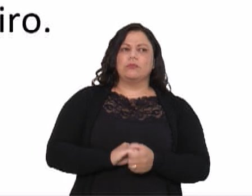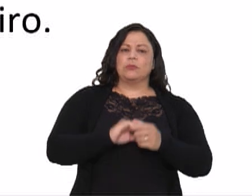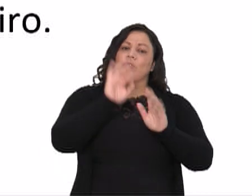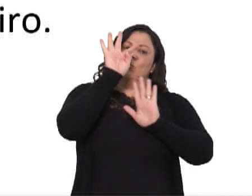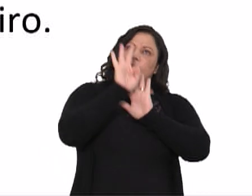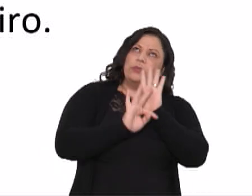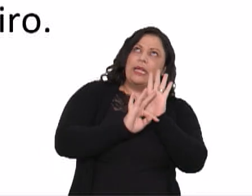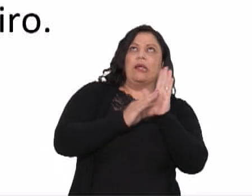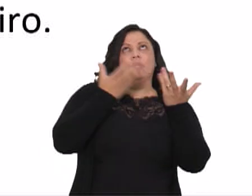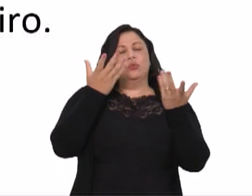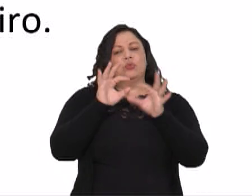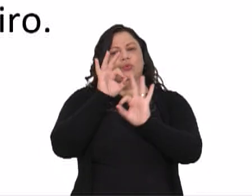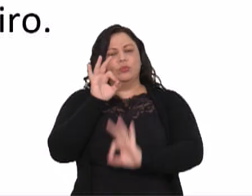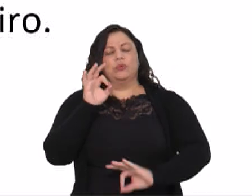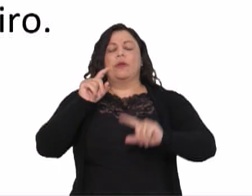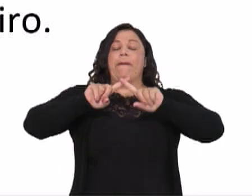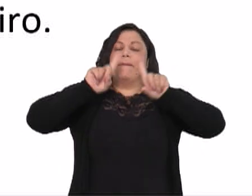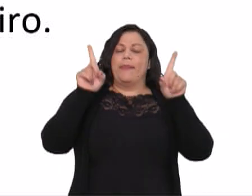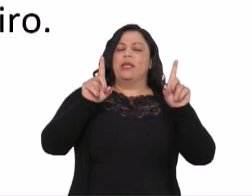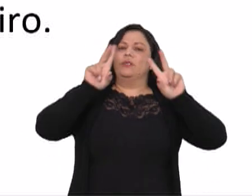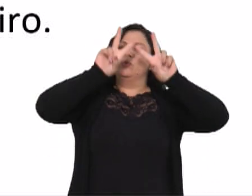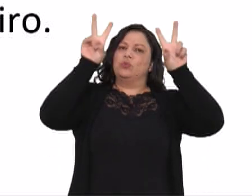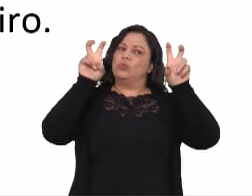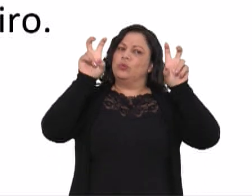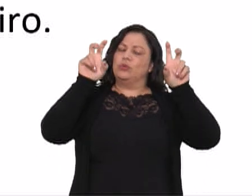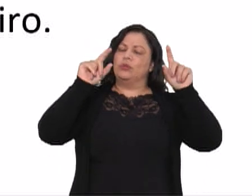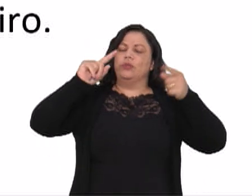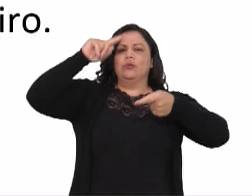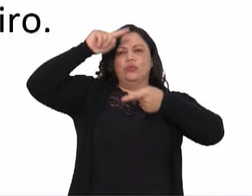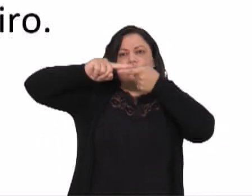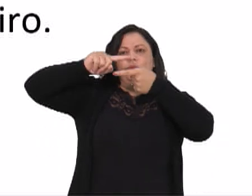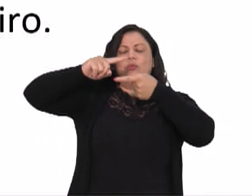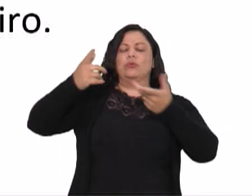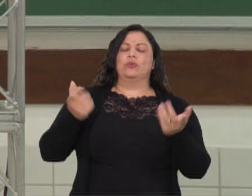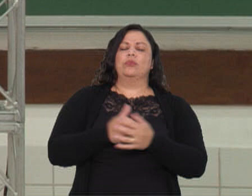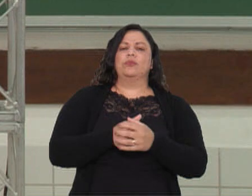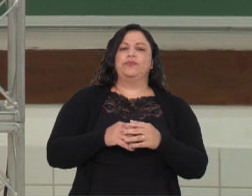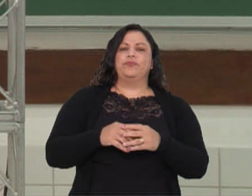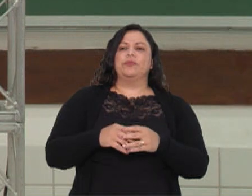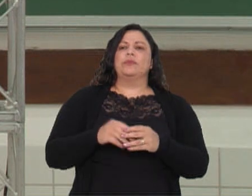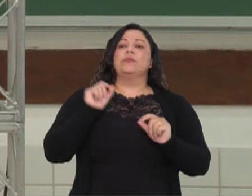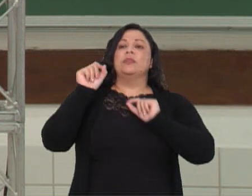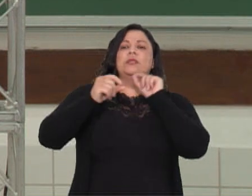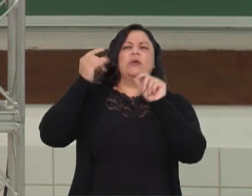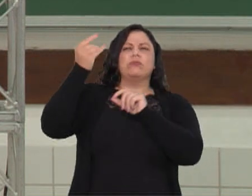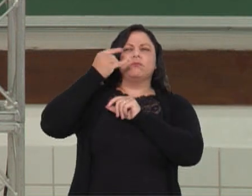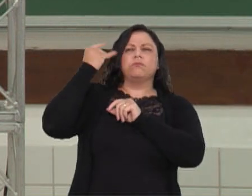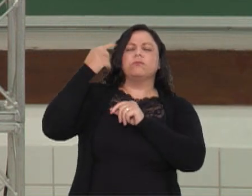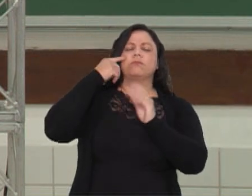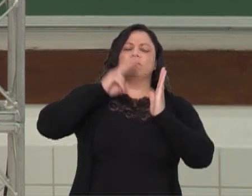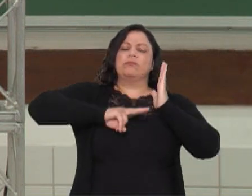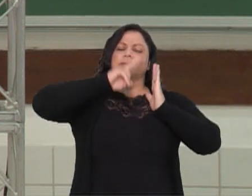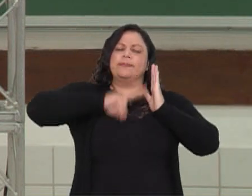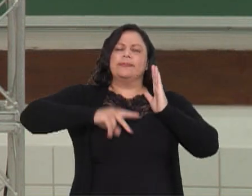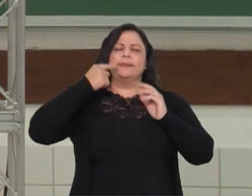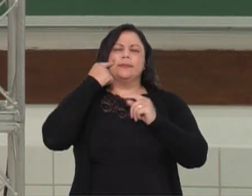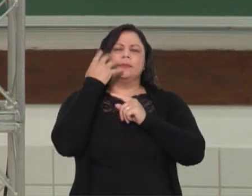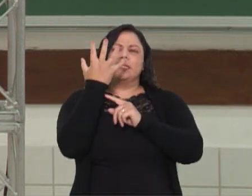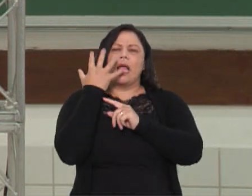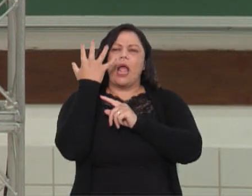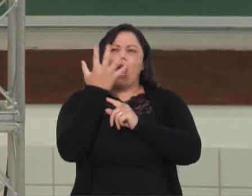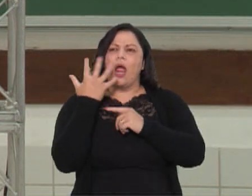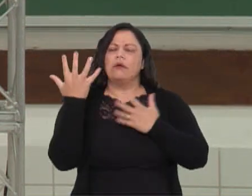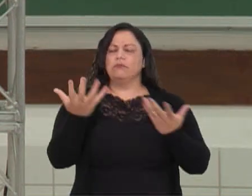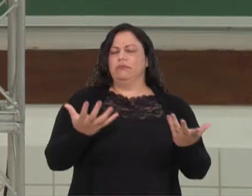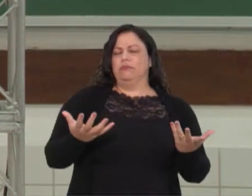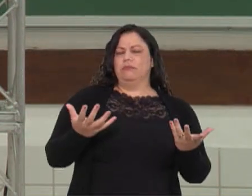Mas o título curto que já atrai o leitor que está interessado em ler sobre este assunto. Então, já começa